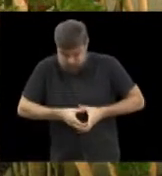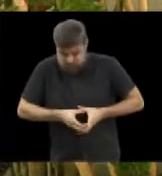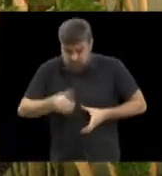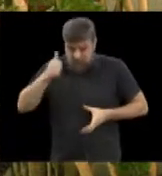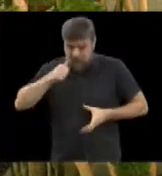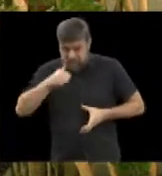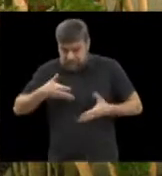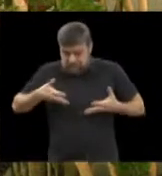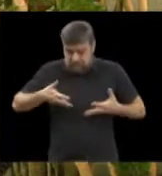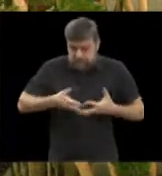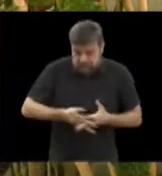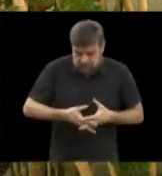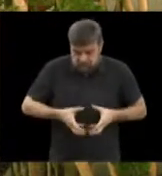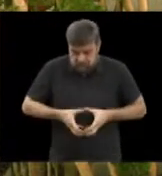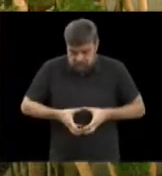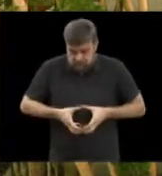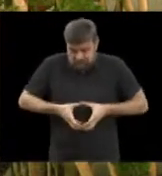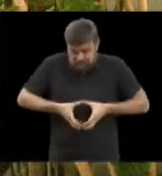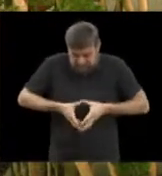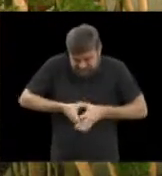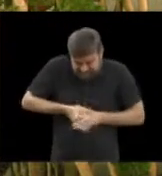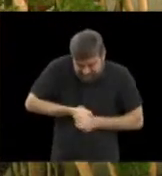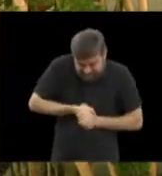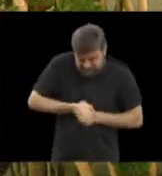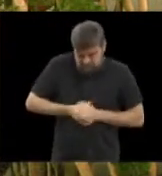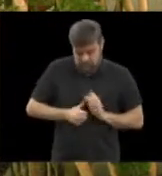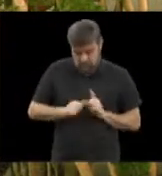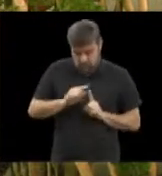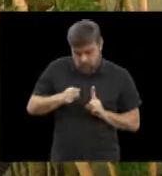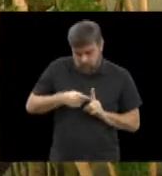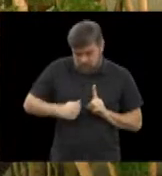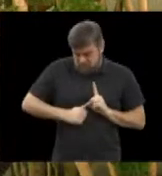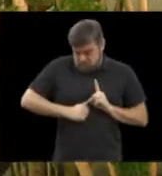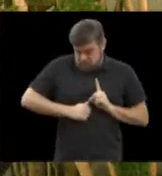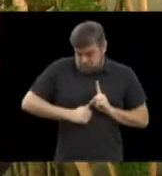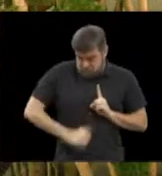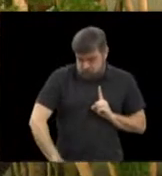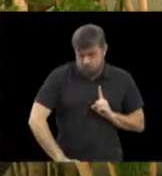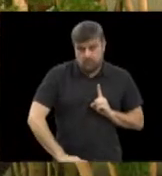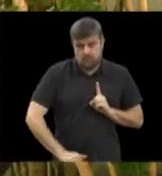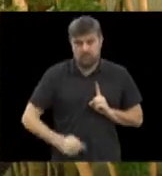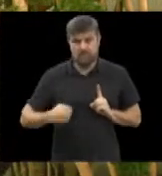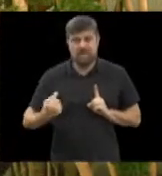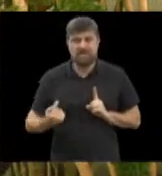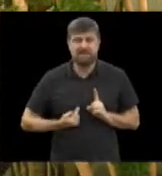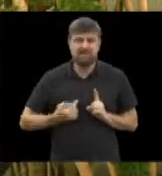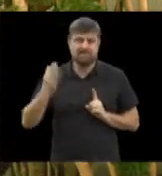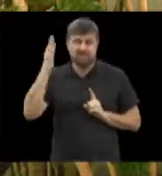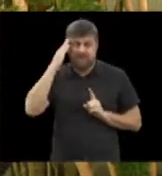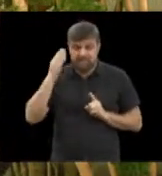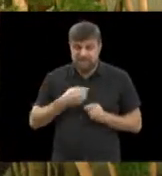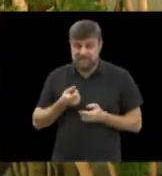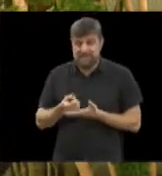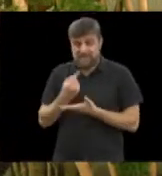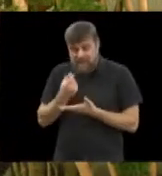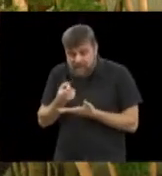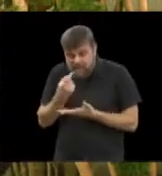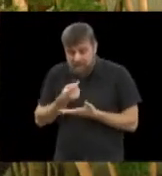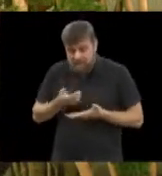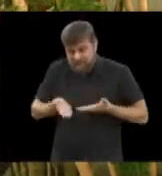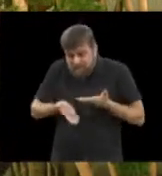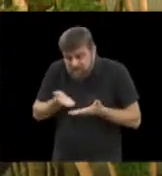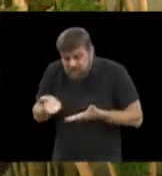aí não se entendem muito, e ela perde aquela criança. Essa paciente tem um problema imunológico, a gente geralmente entra com corticoide, faz um